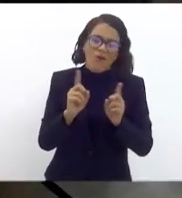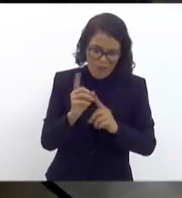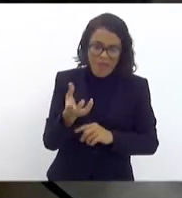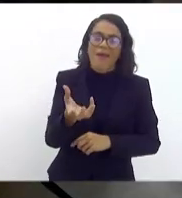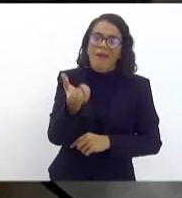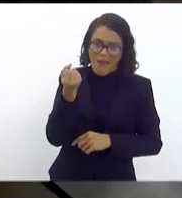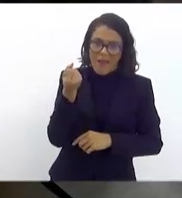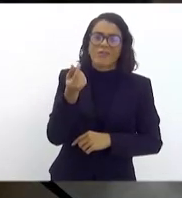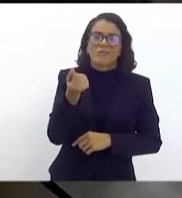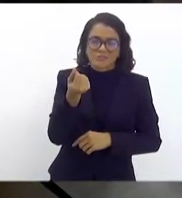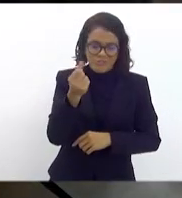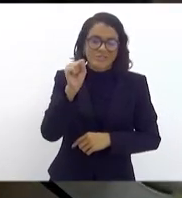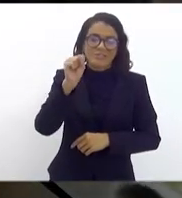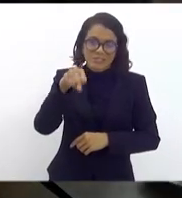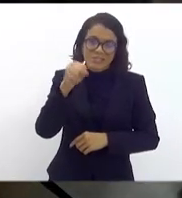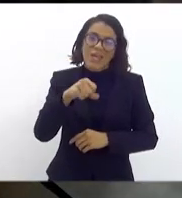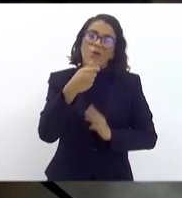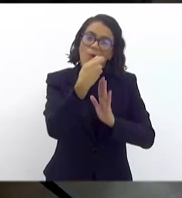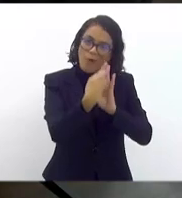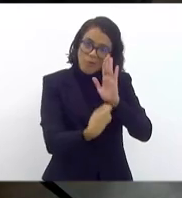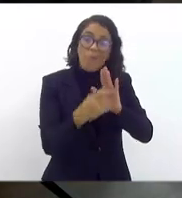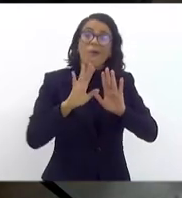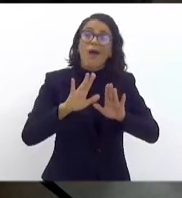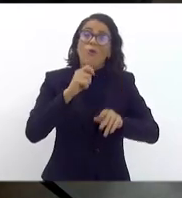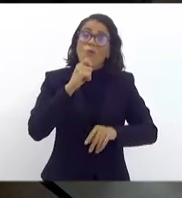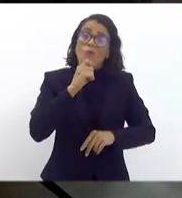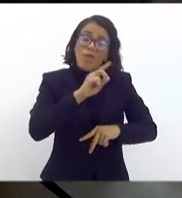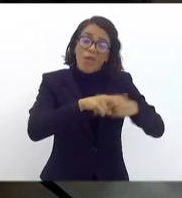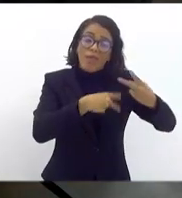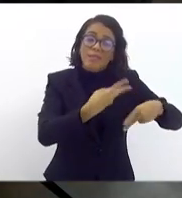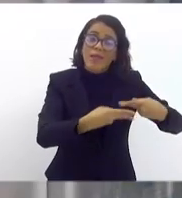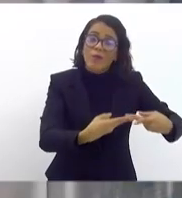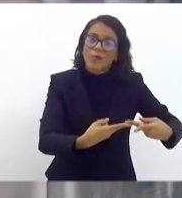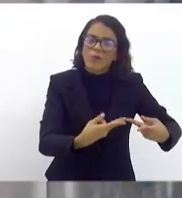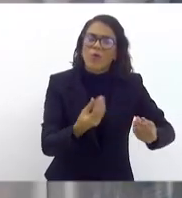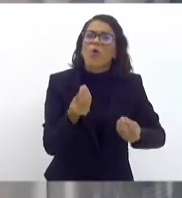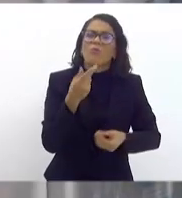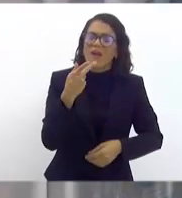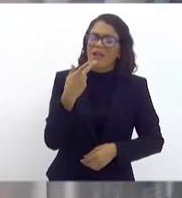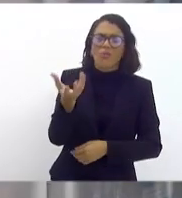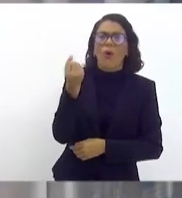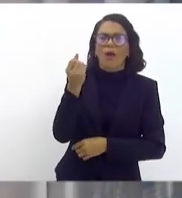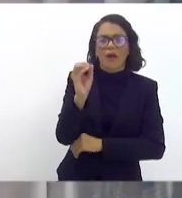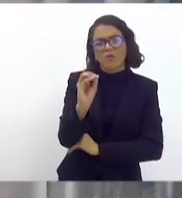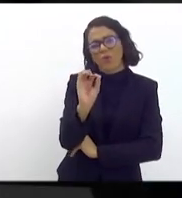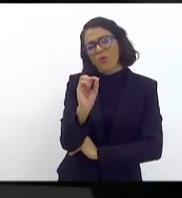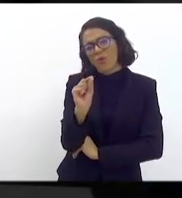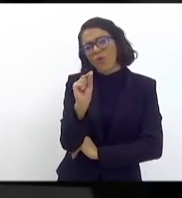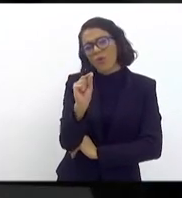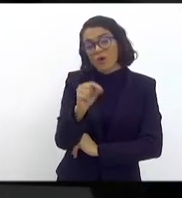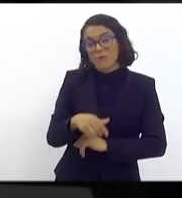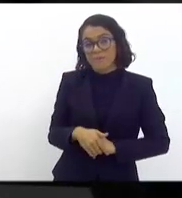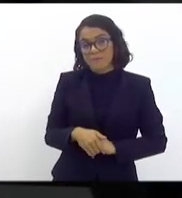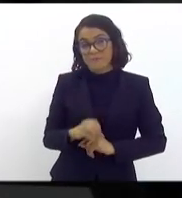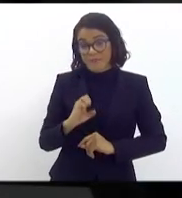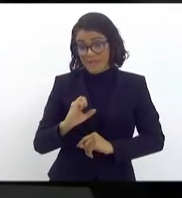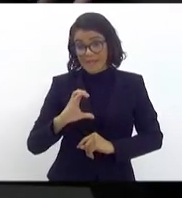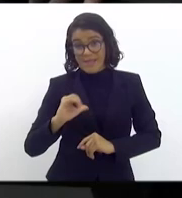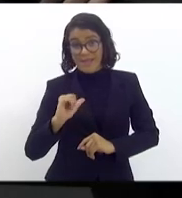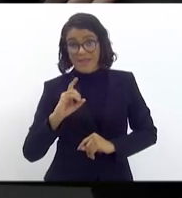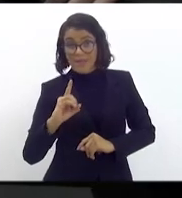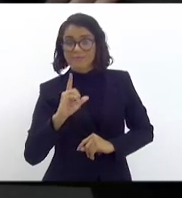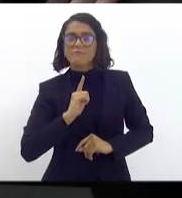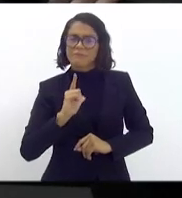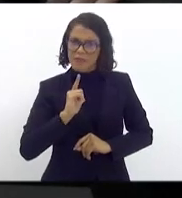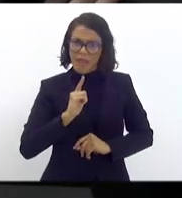Ele arrecadou como assim, do autor e não teve herdeiro. O que o senhor diz como não arrecador? O ECAD tem